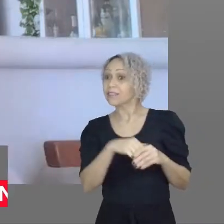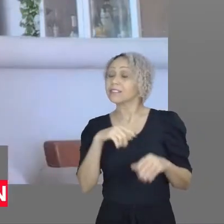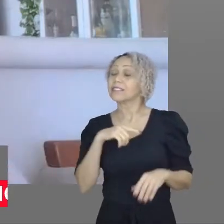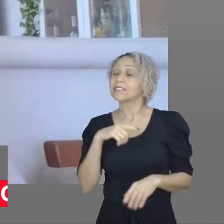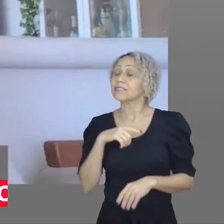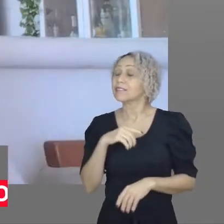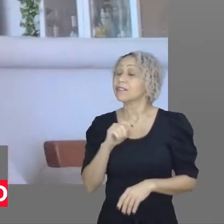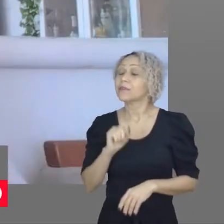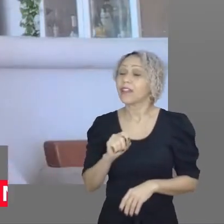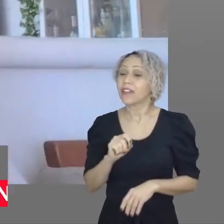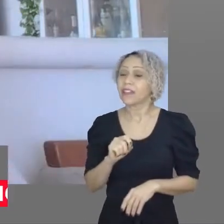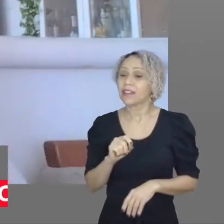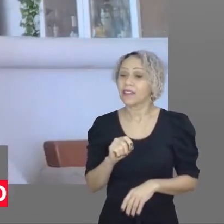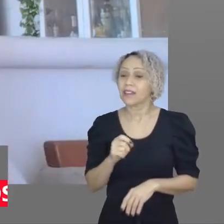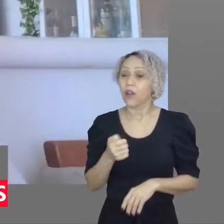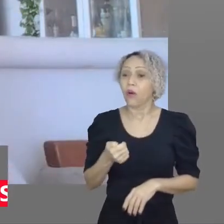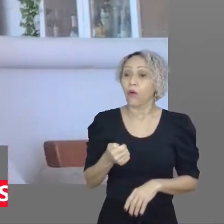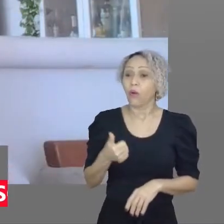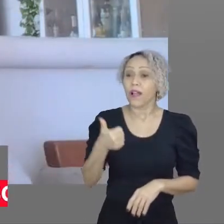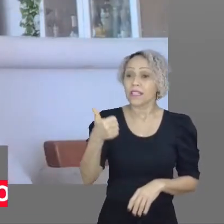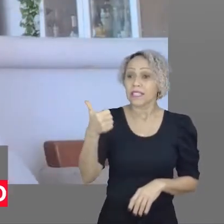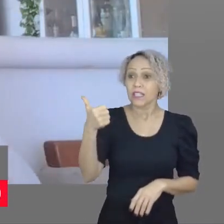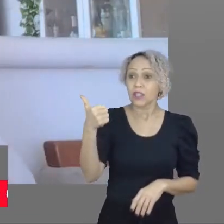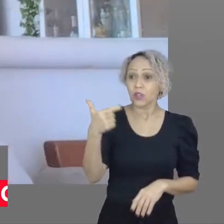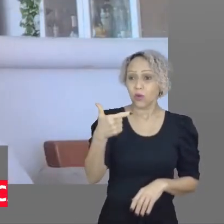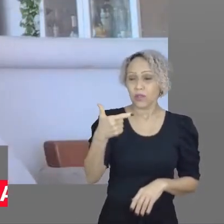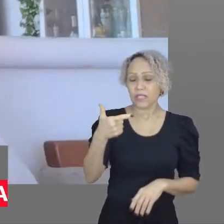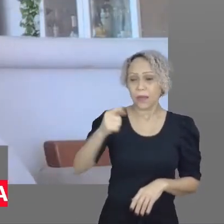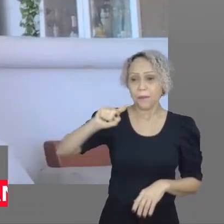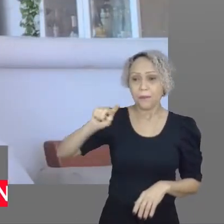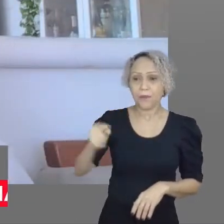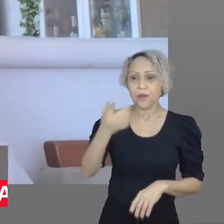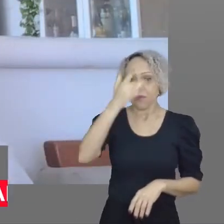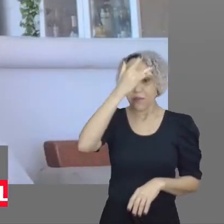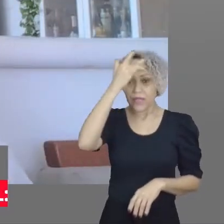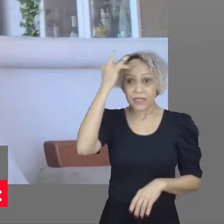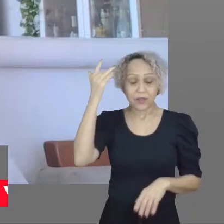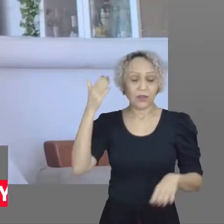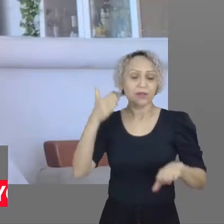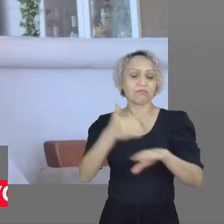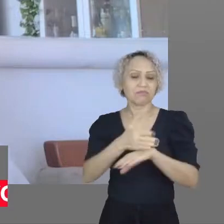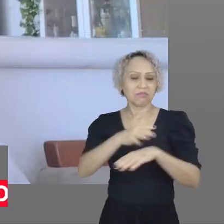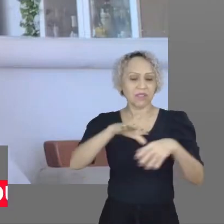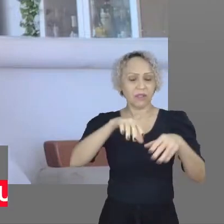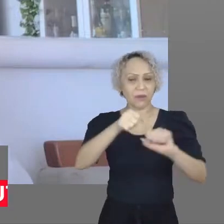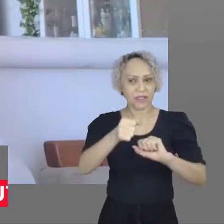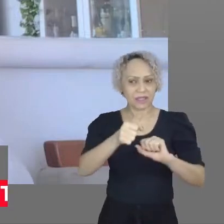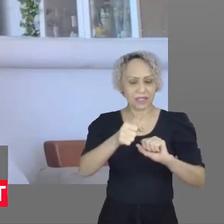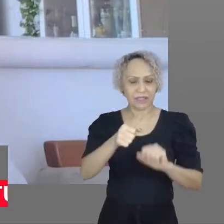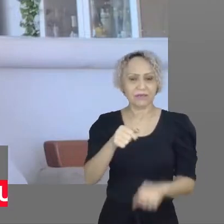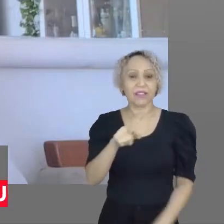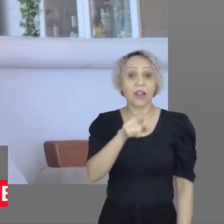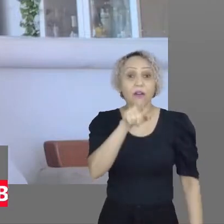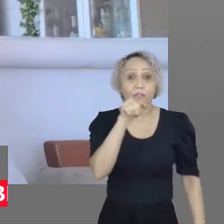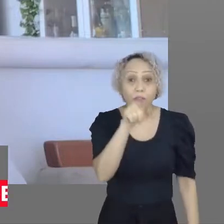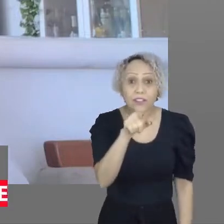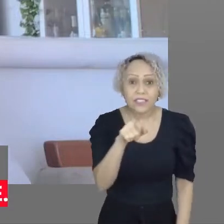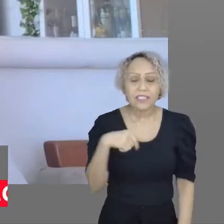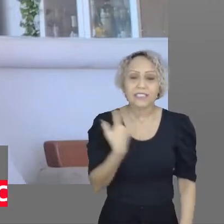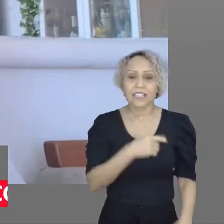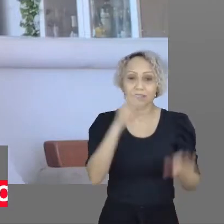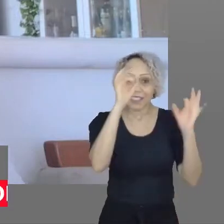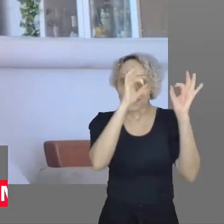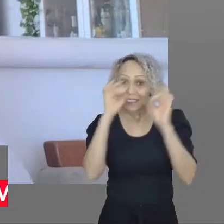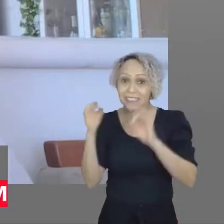nosso PT, os desafios da formação são gigantes. Então, a gente precisa com que você que está assistindo aí a gente participe desse